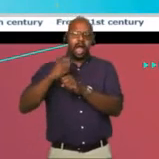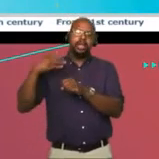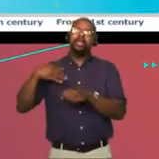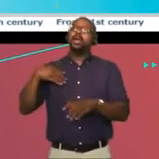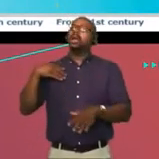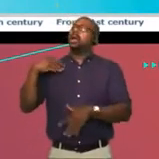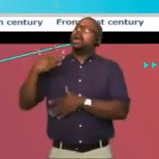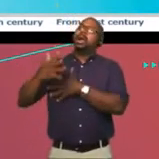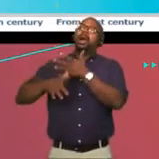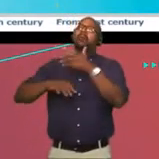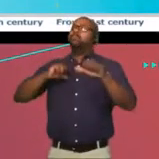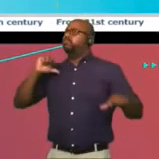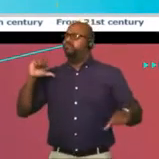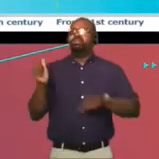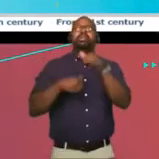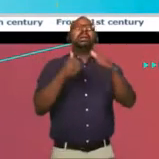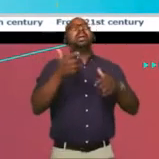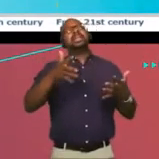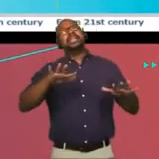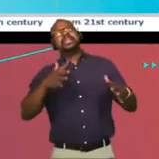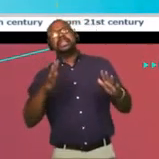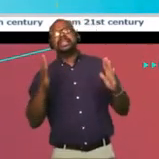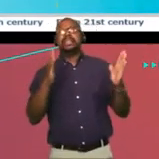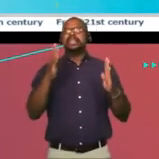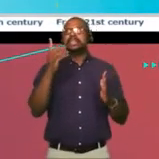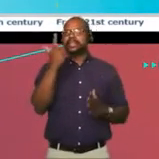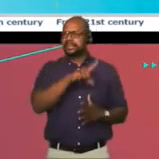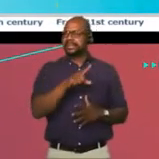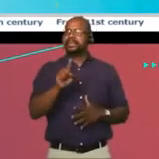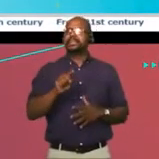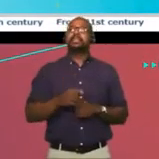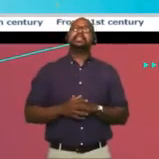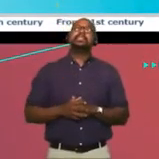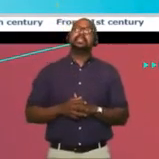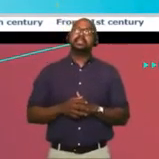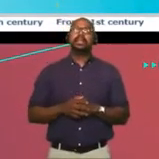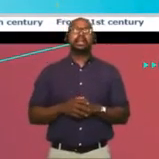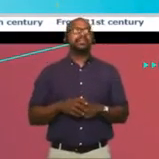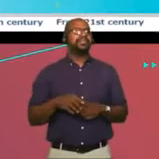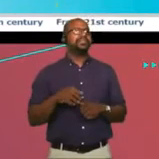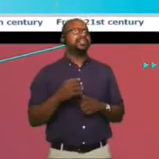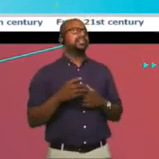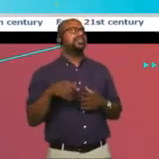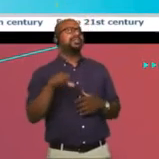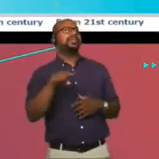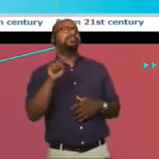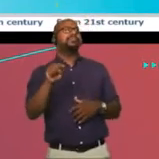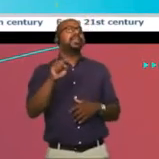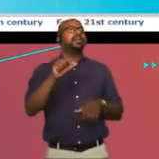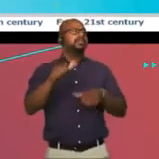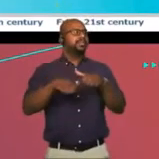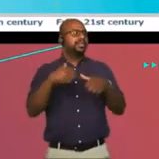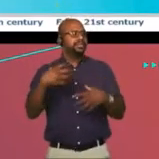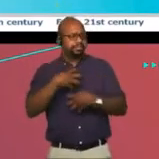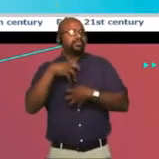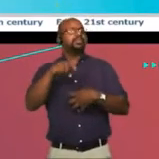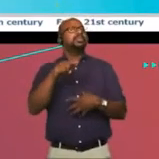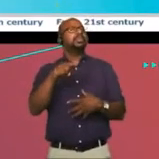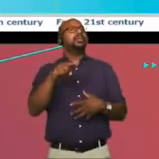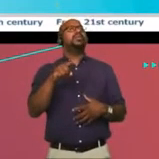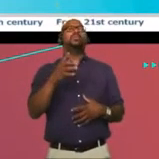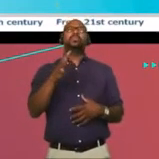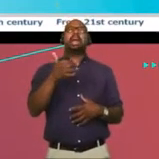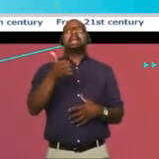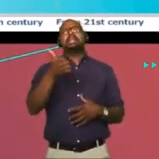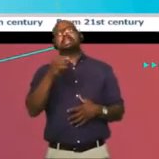brusca por volta de saber se eu consigo publicar é apertar aqui ó tá aqui ó vou mudança brusca por volta